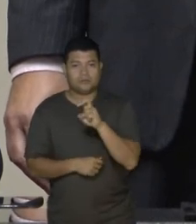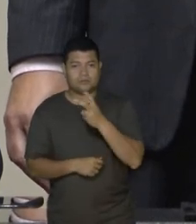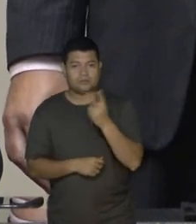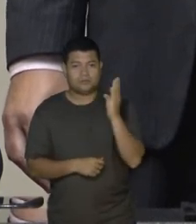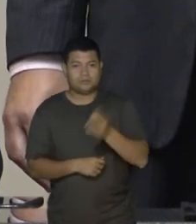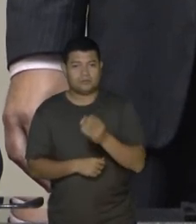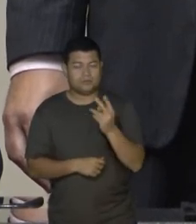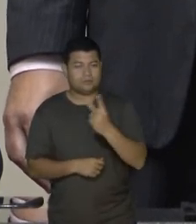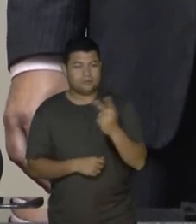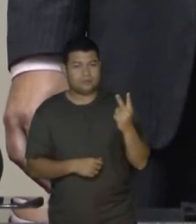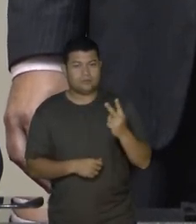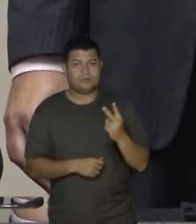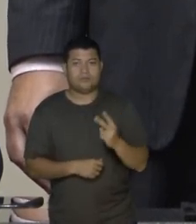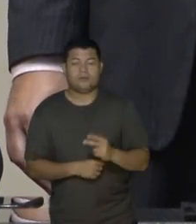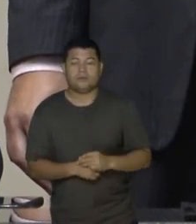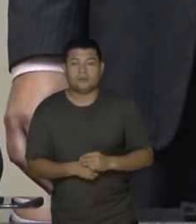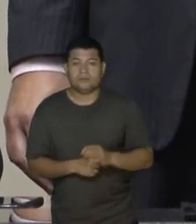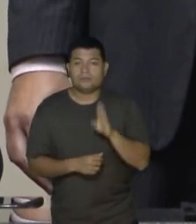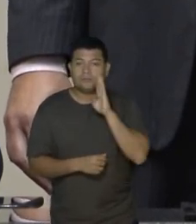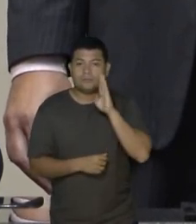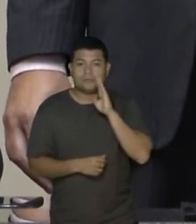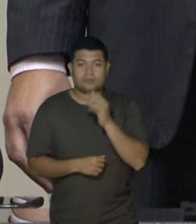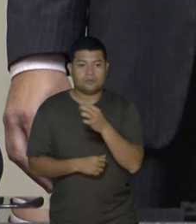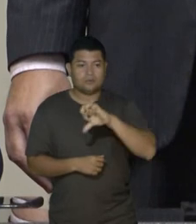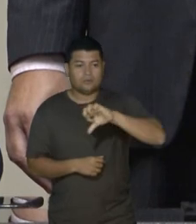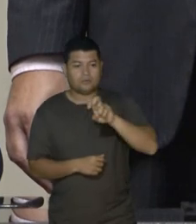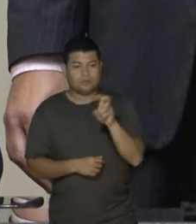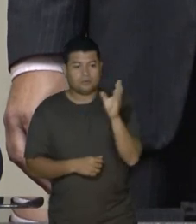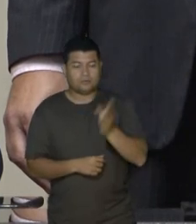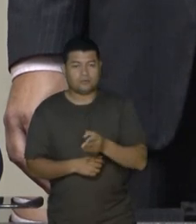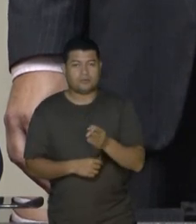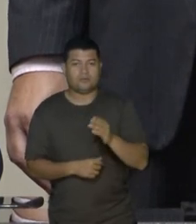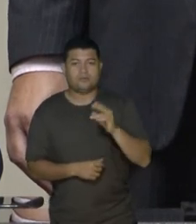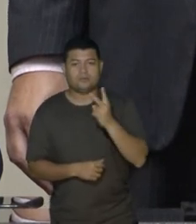Berlanda, 95-22, deputado Gessé Lopes,